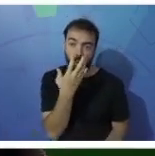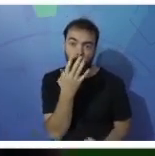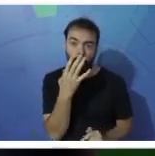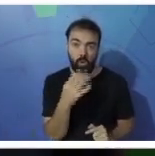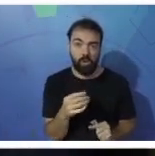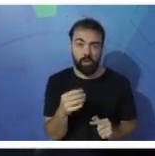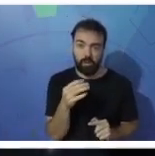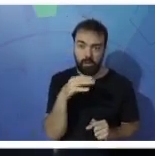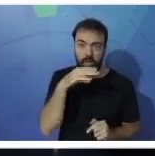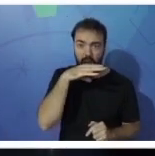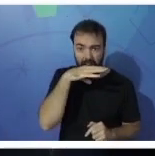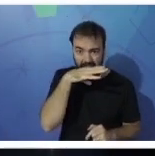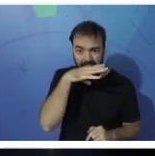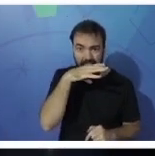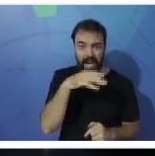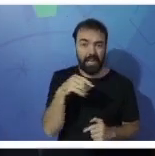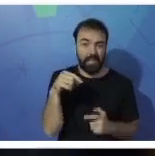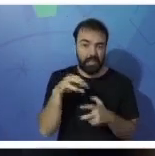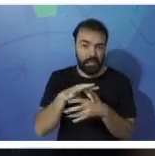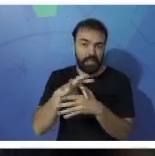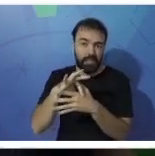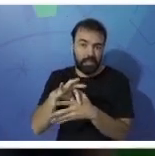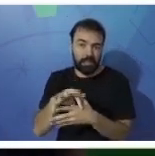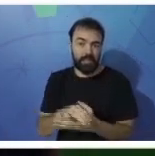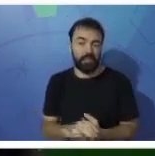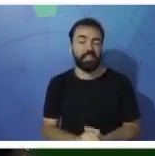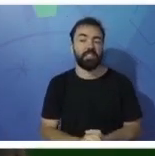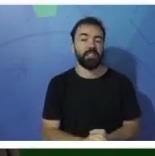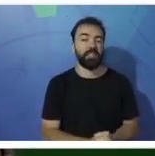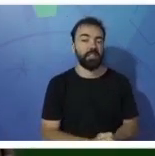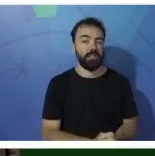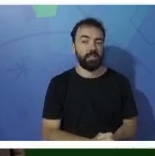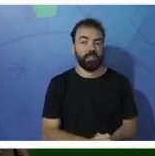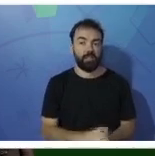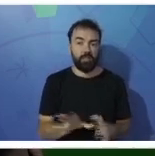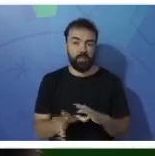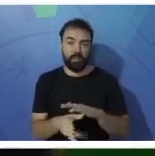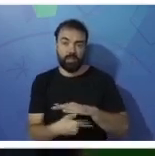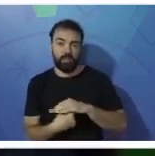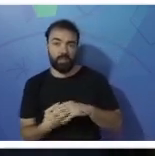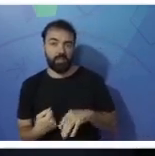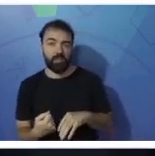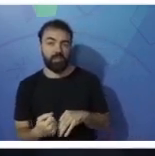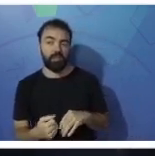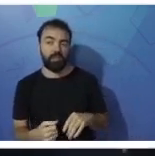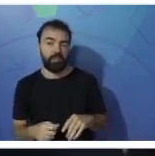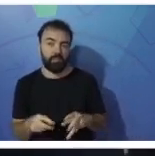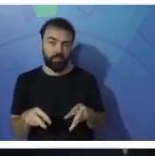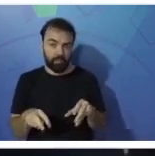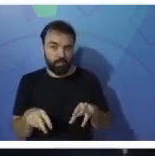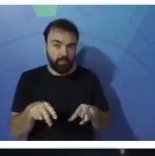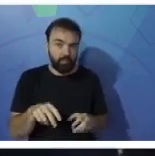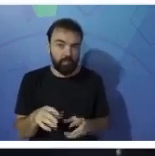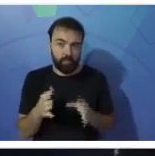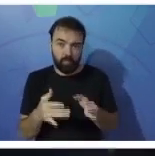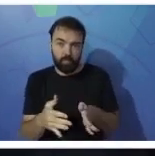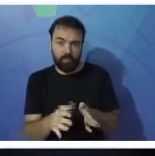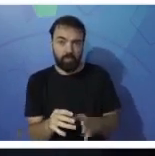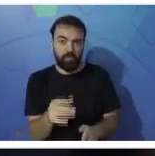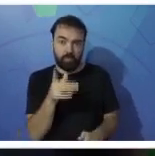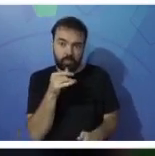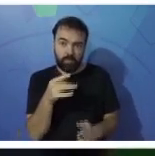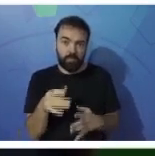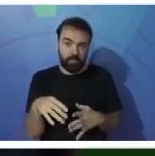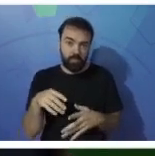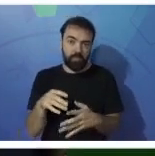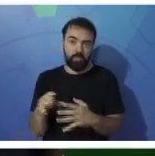cachorro, trazendo na boca um pedaço de carne roubada, estava atravessando um rio